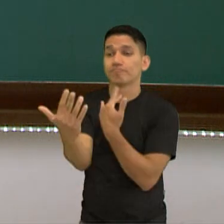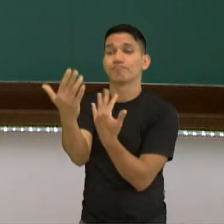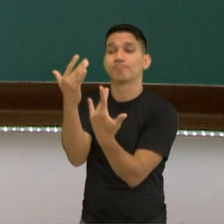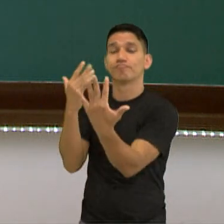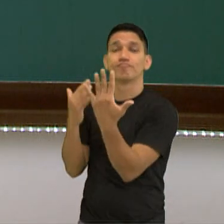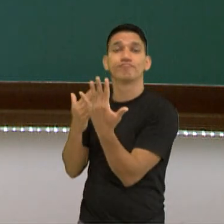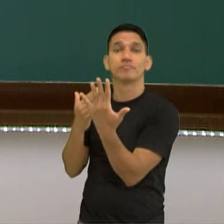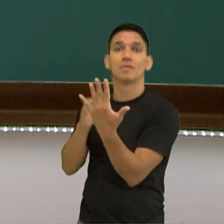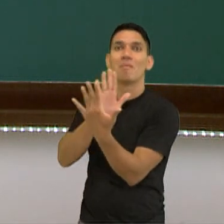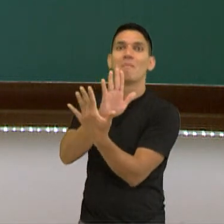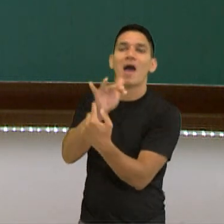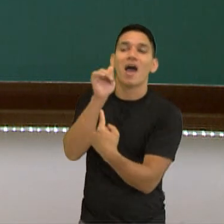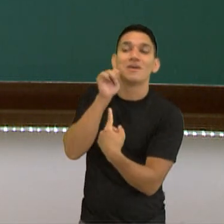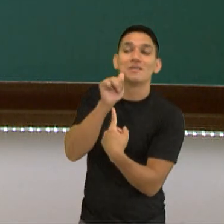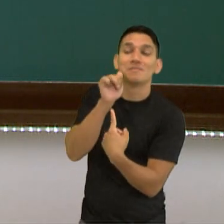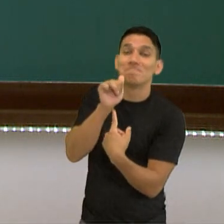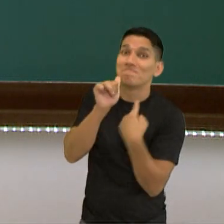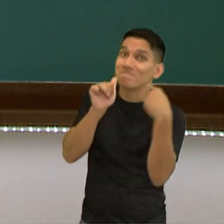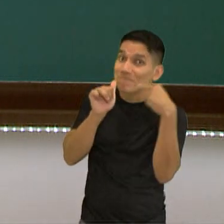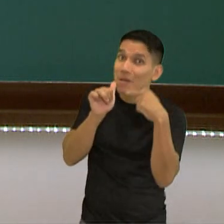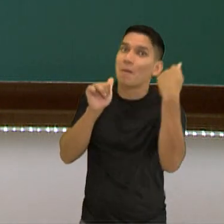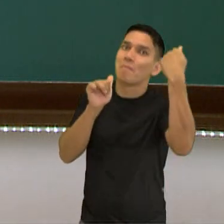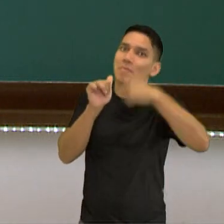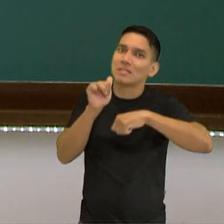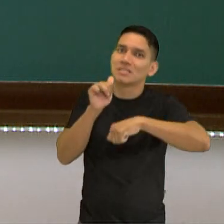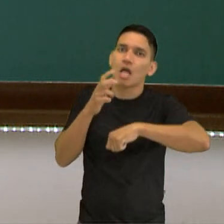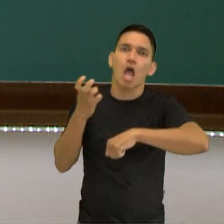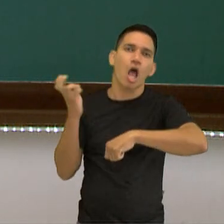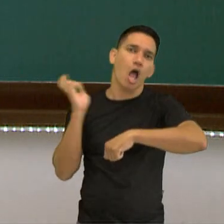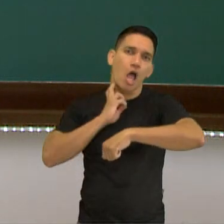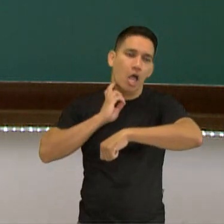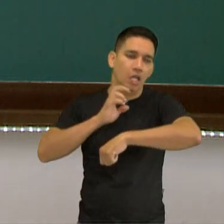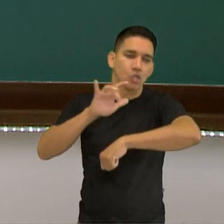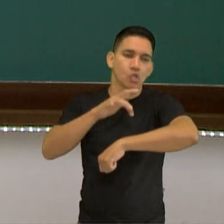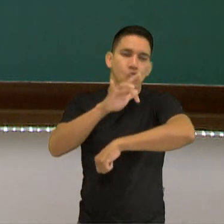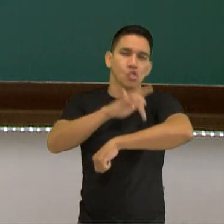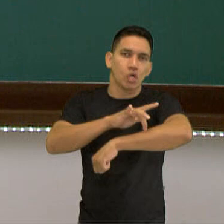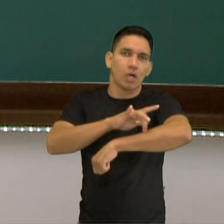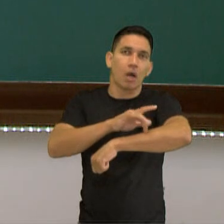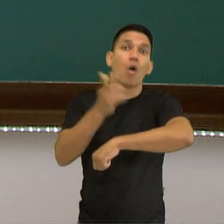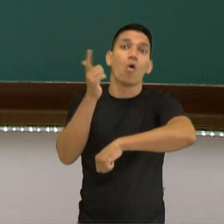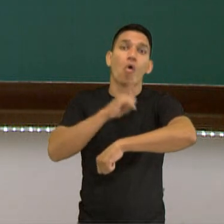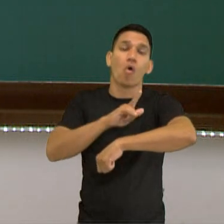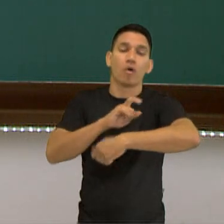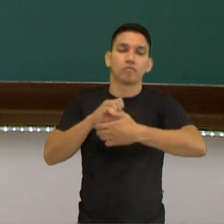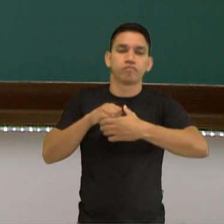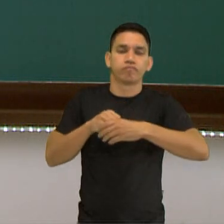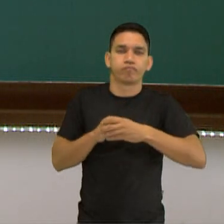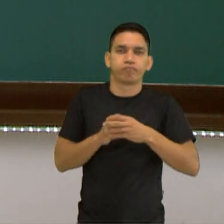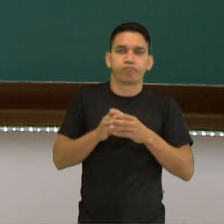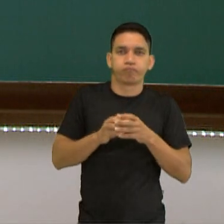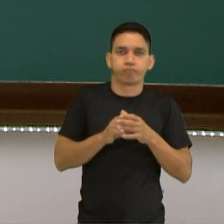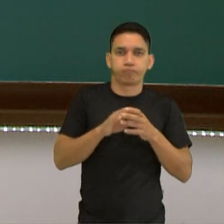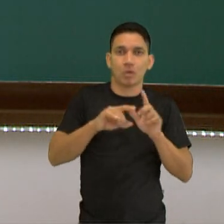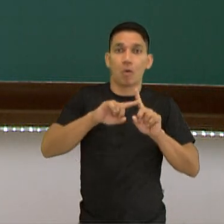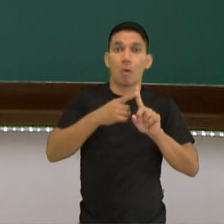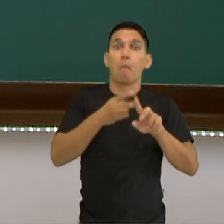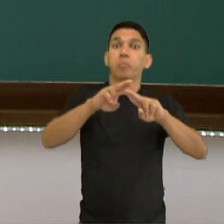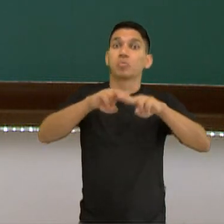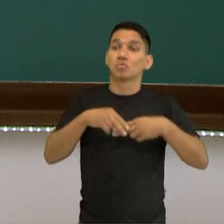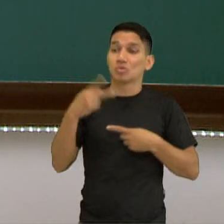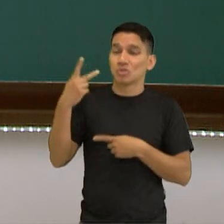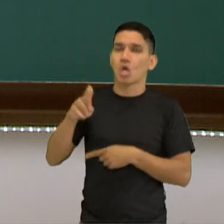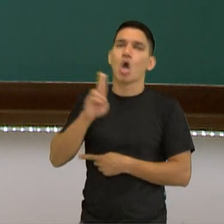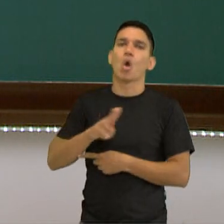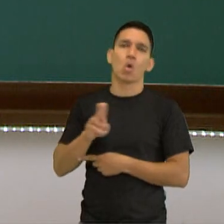fêmea precisa do sangue para amadurecer os seus ovos, por isso ela se alimenta do sangue dos mamíferos. E